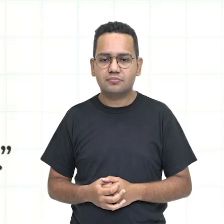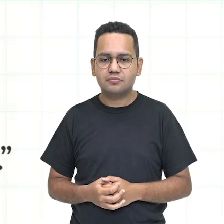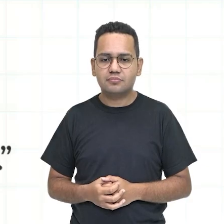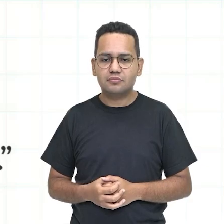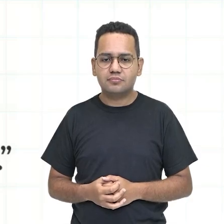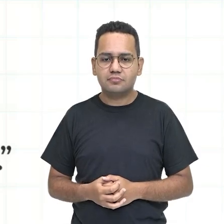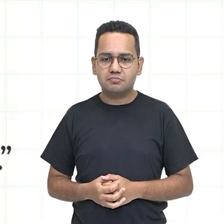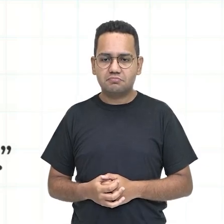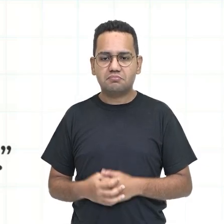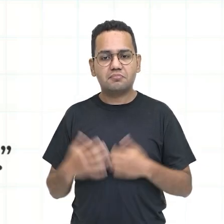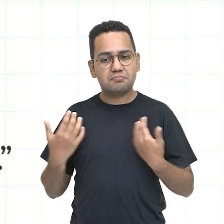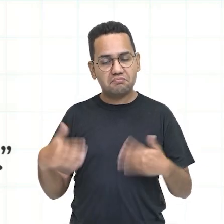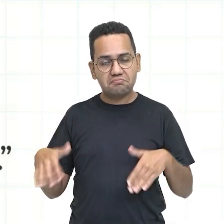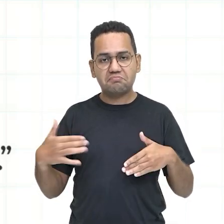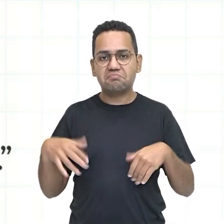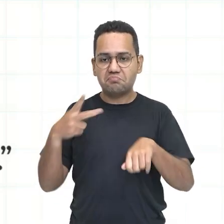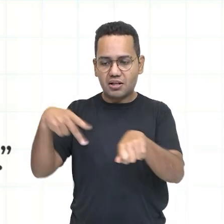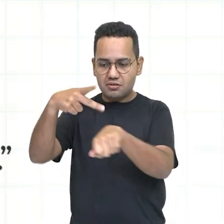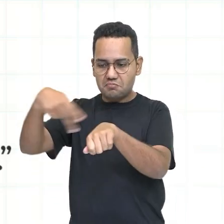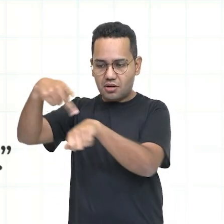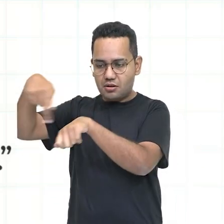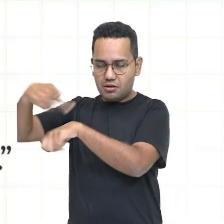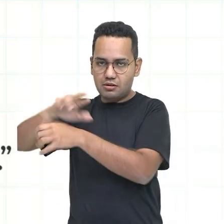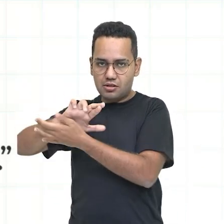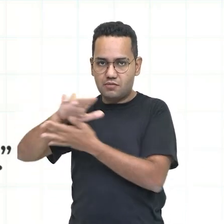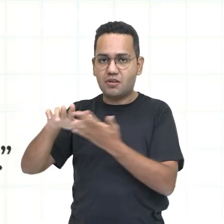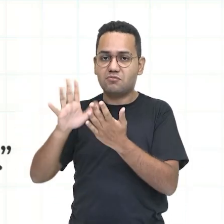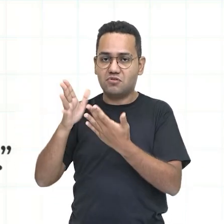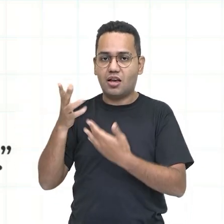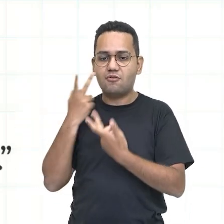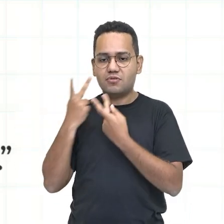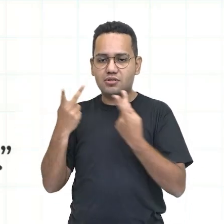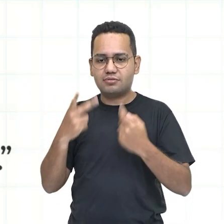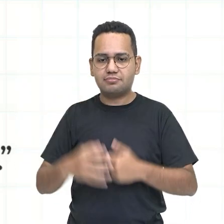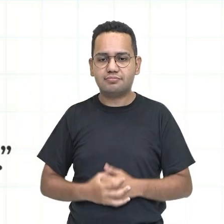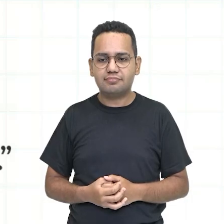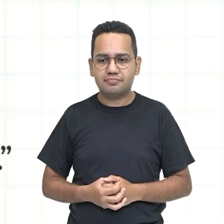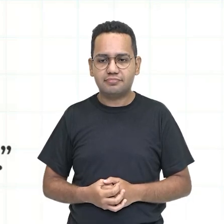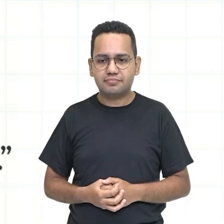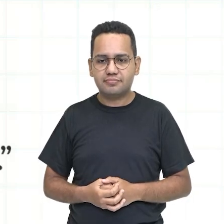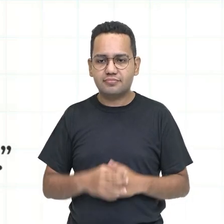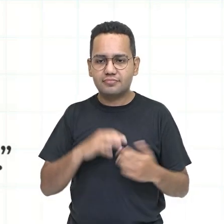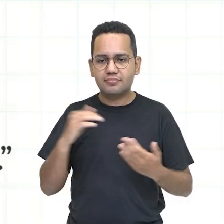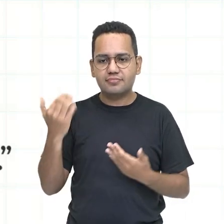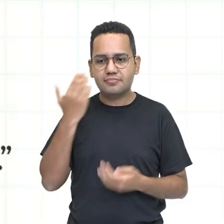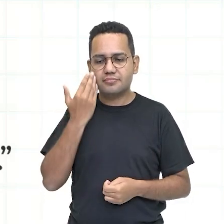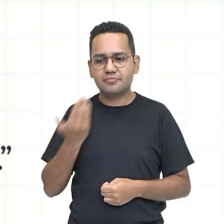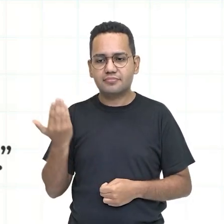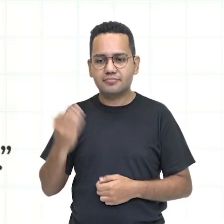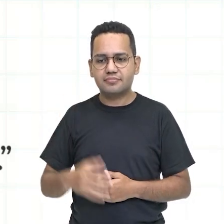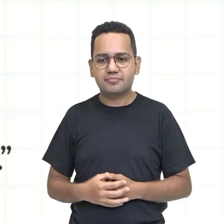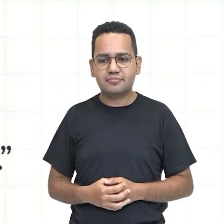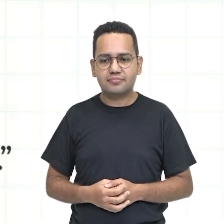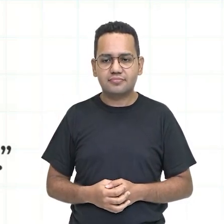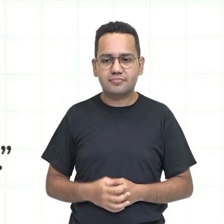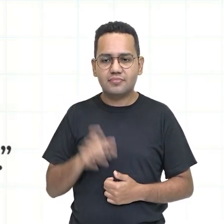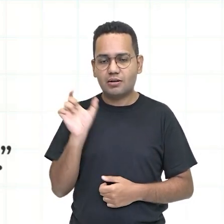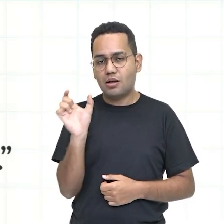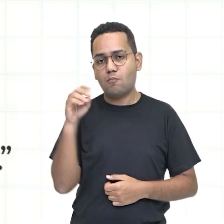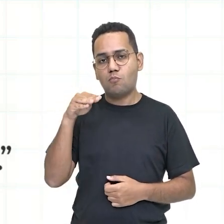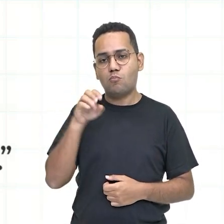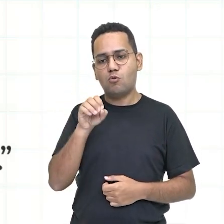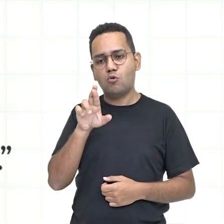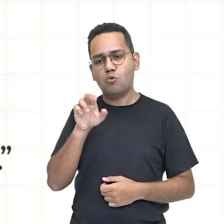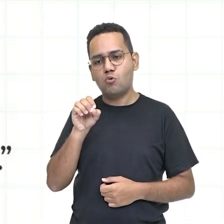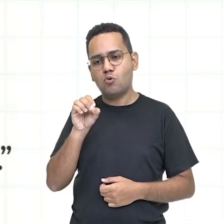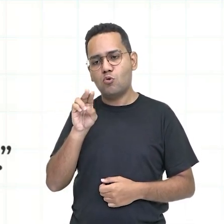já visitou todos esses países. Olha lá, tem uma palavra ali no começo, ó. Moreover, he enjoys learning. E aí,